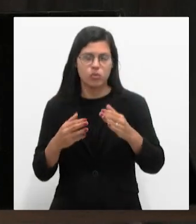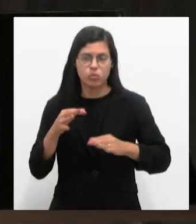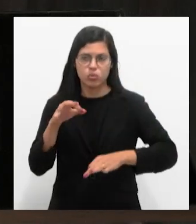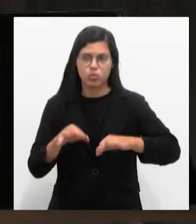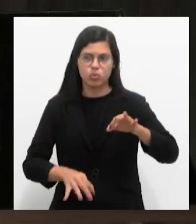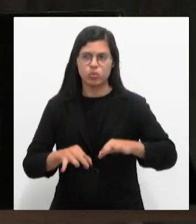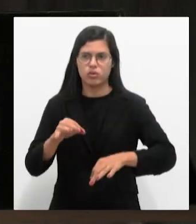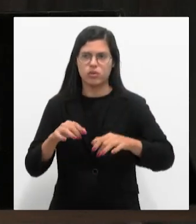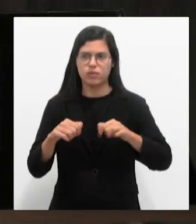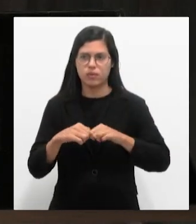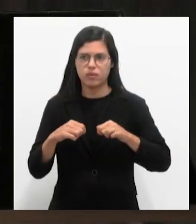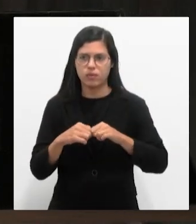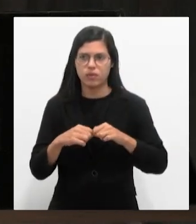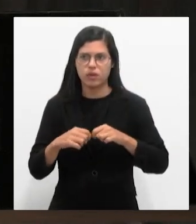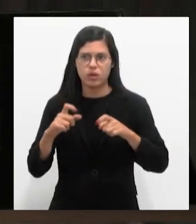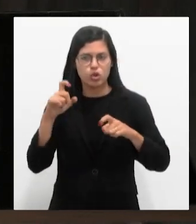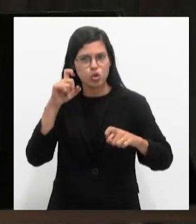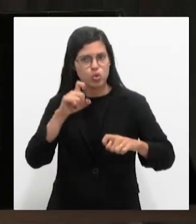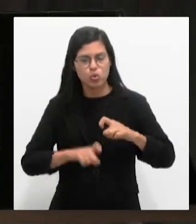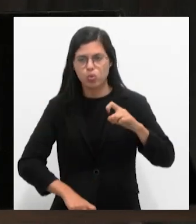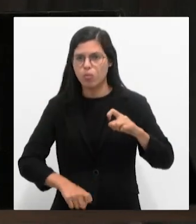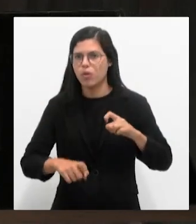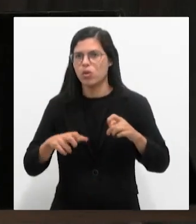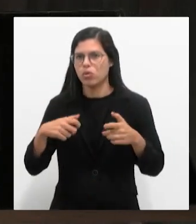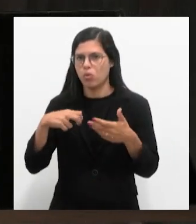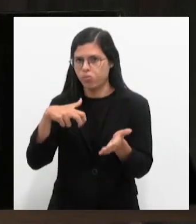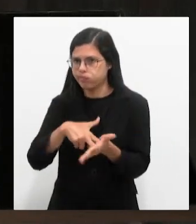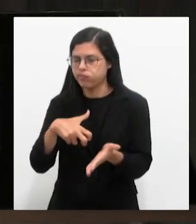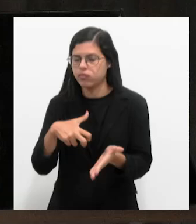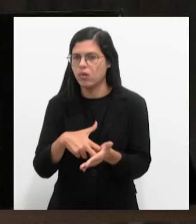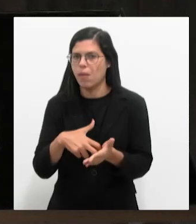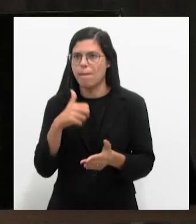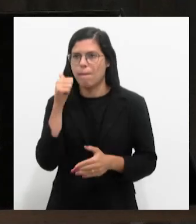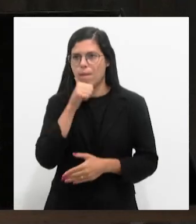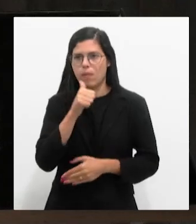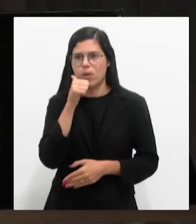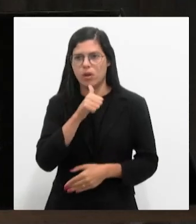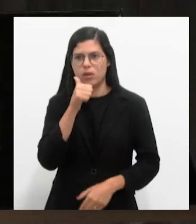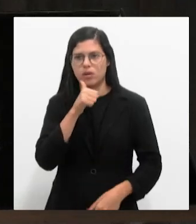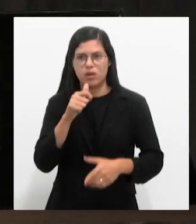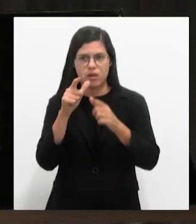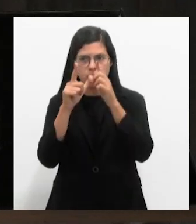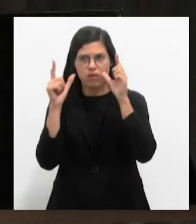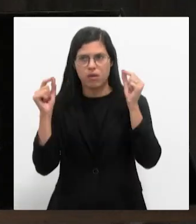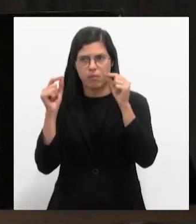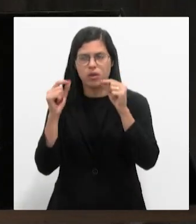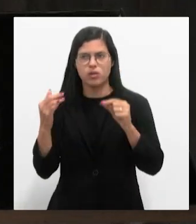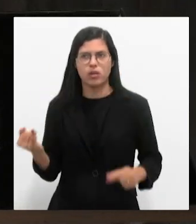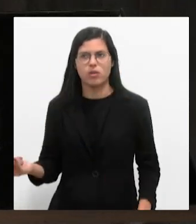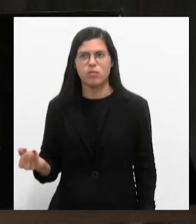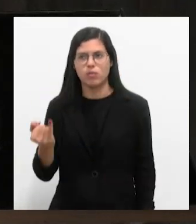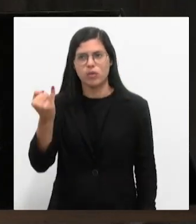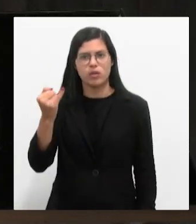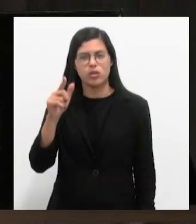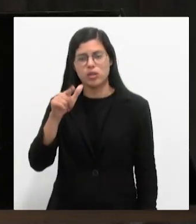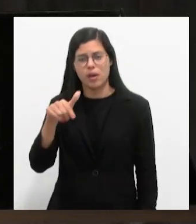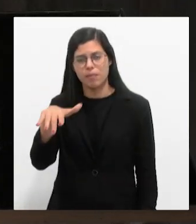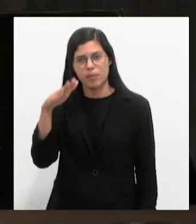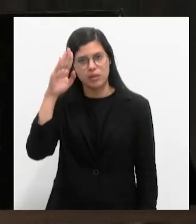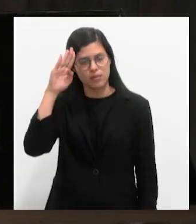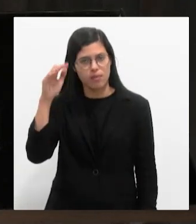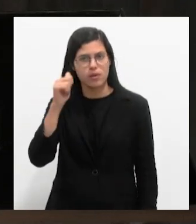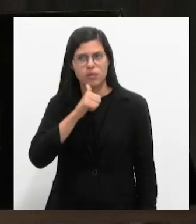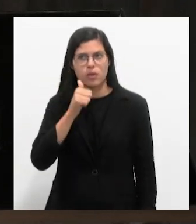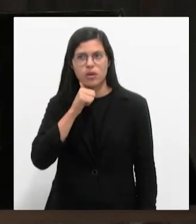Justiça foi feita. Estupradores não passarão. Mulheres, nós estamos... A enfermagem, ela é essencialmente feminina e nós estamos, sim,